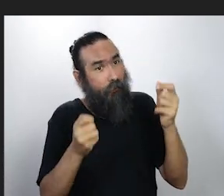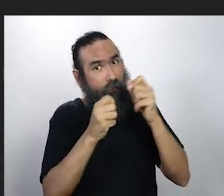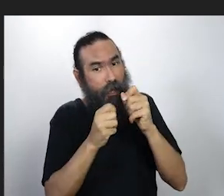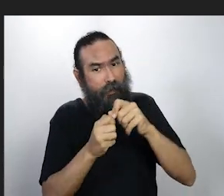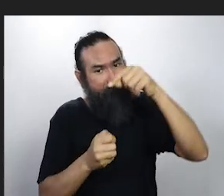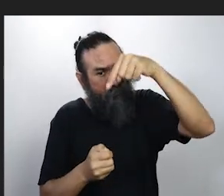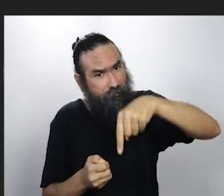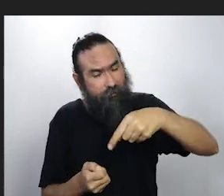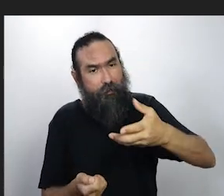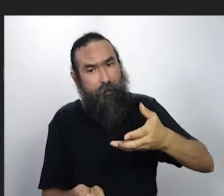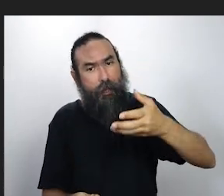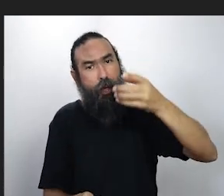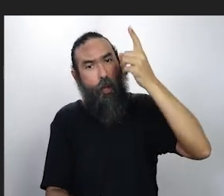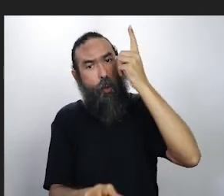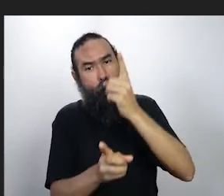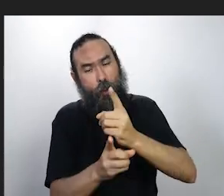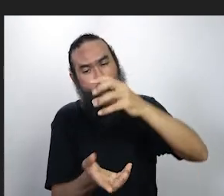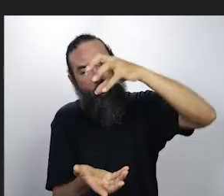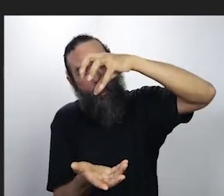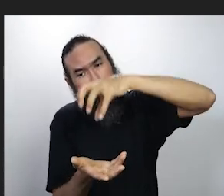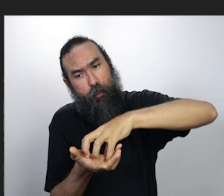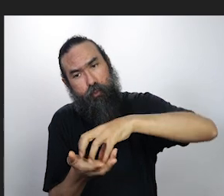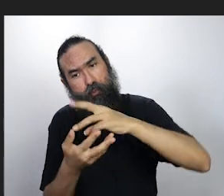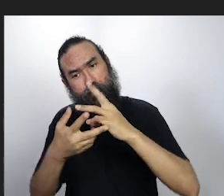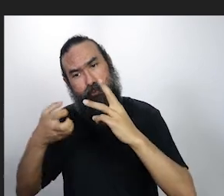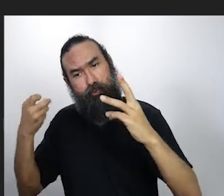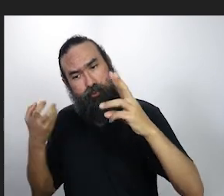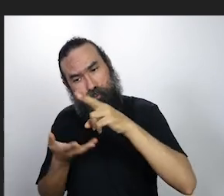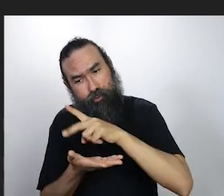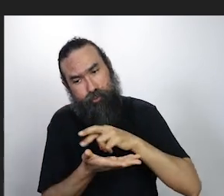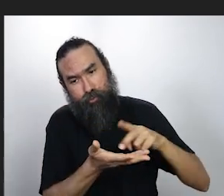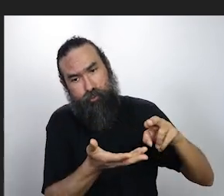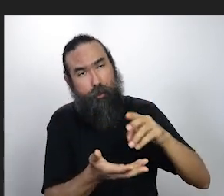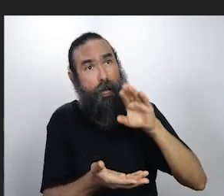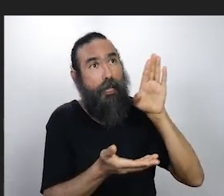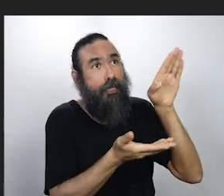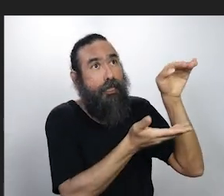uma festa, e isso aí vai ser fantástico, assim, uma inspiração mesmo, assim.